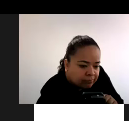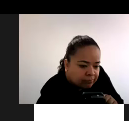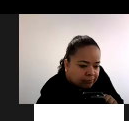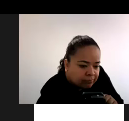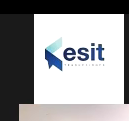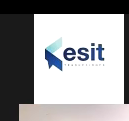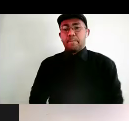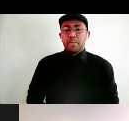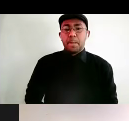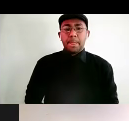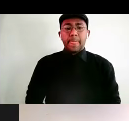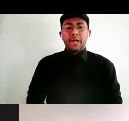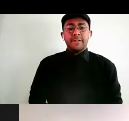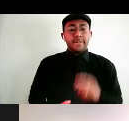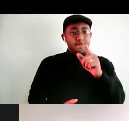médico